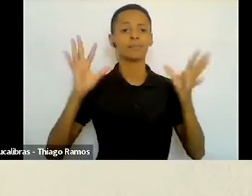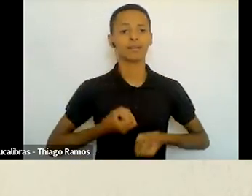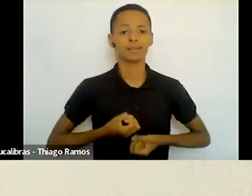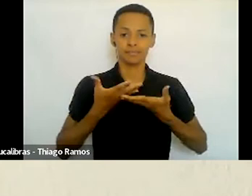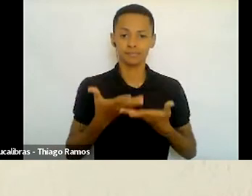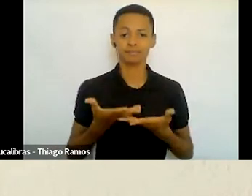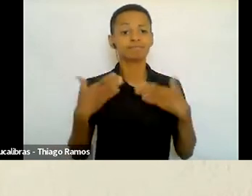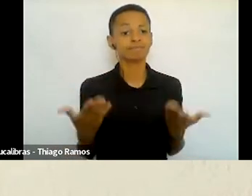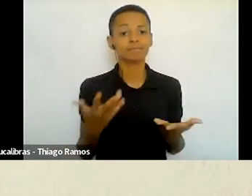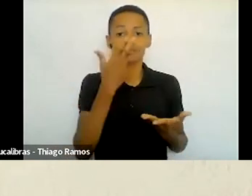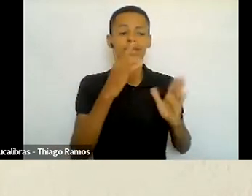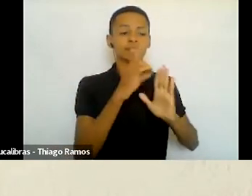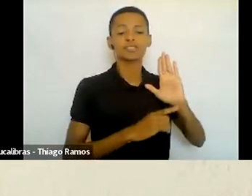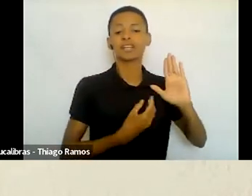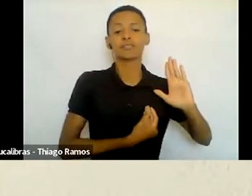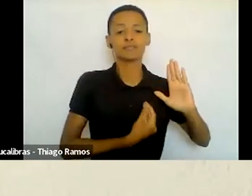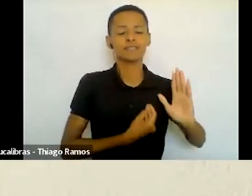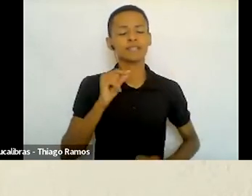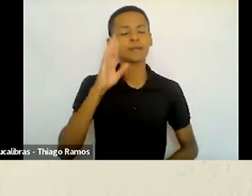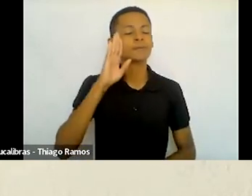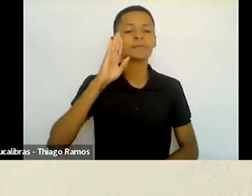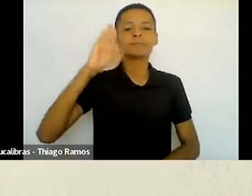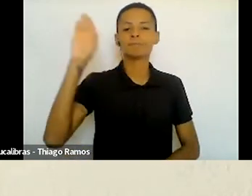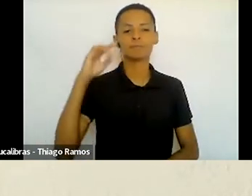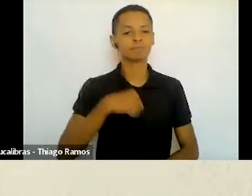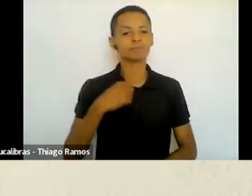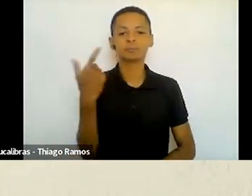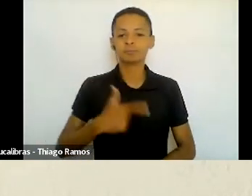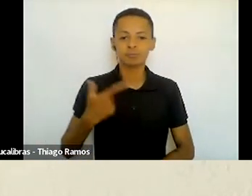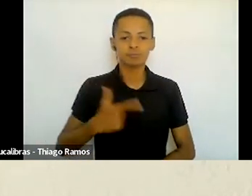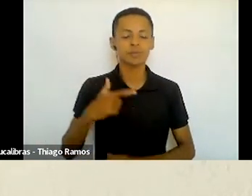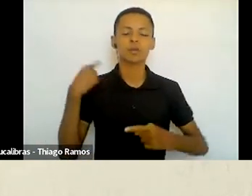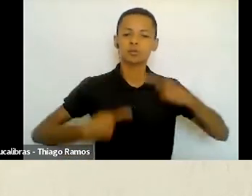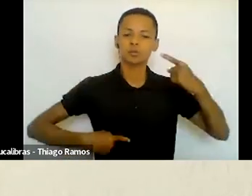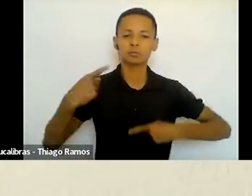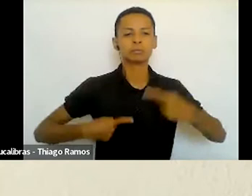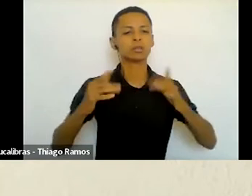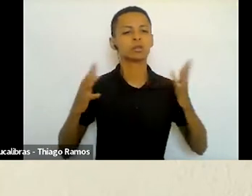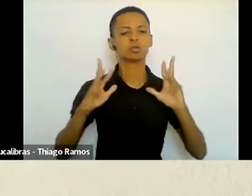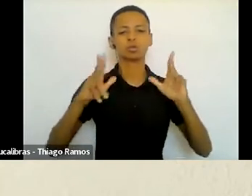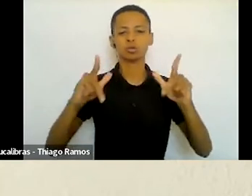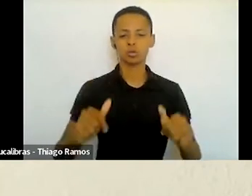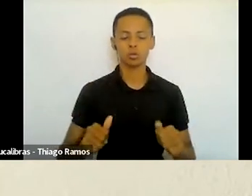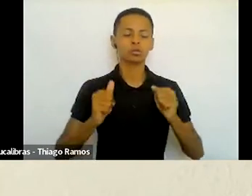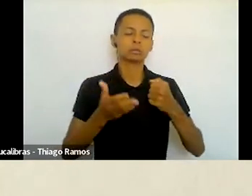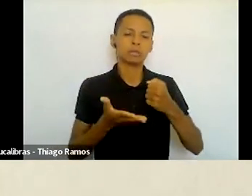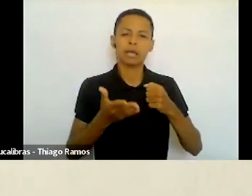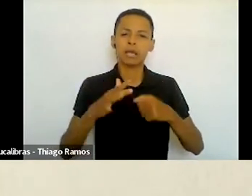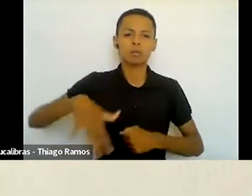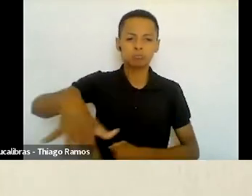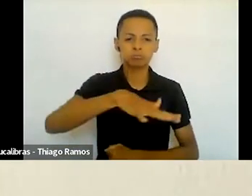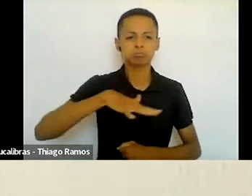não direito à vida, que é o principal direito que a gente está aqui debatendo em todos esses níveis quando a gente fala de uma esfera política,